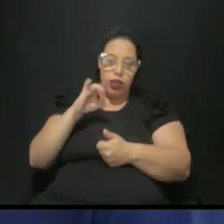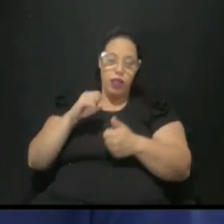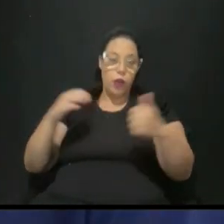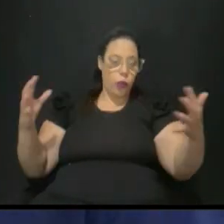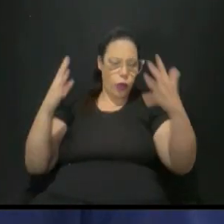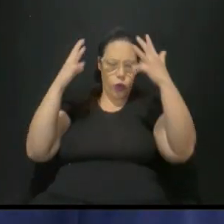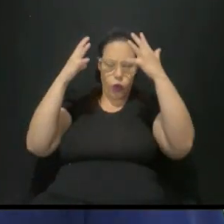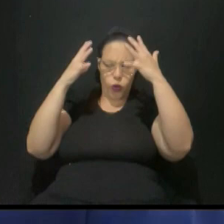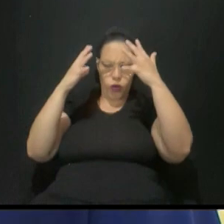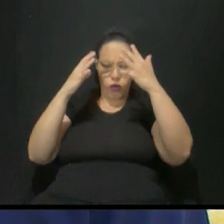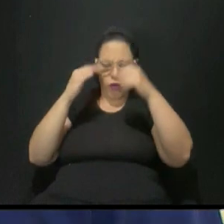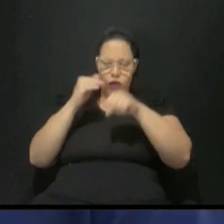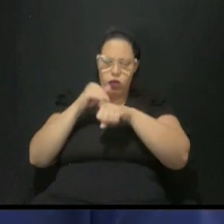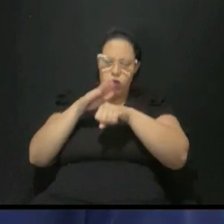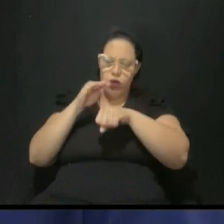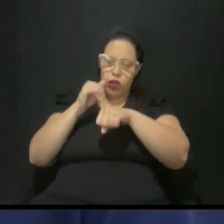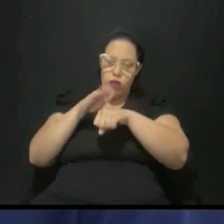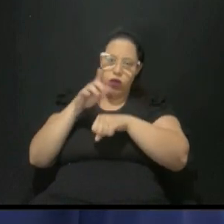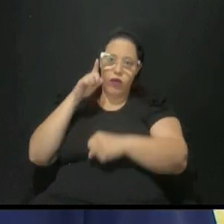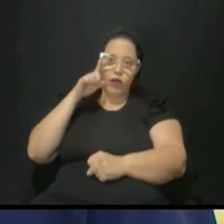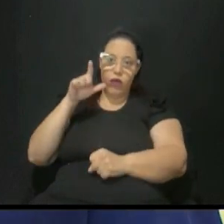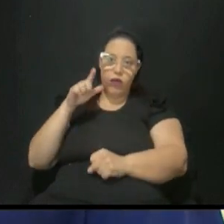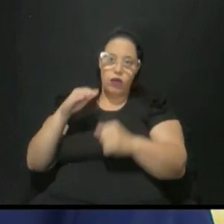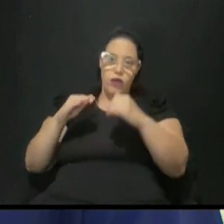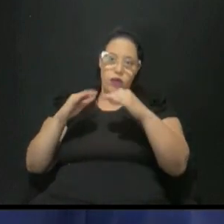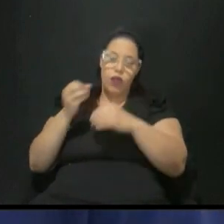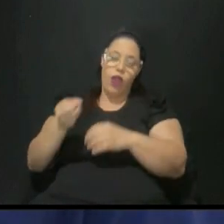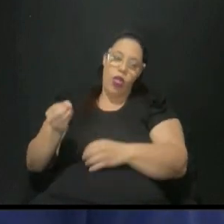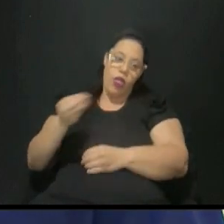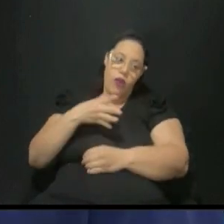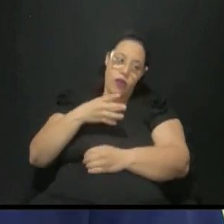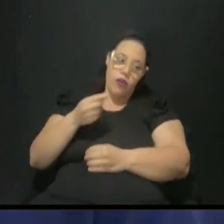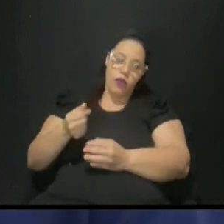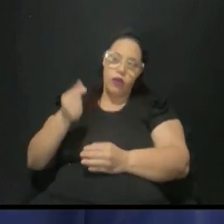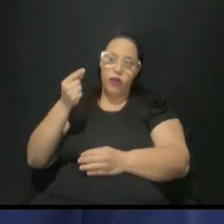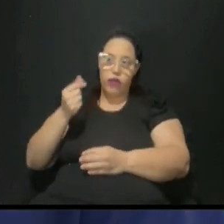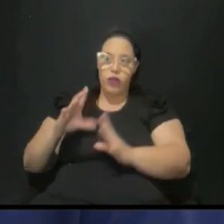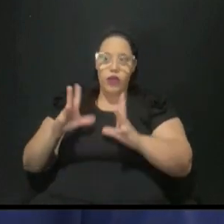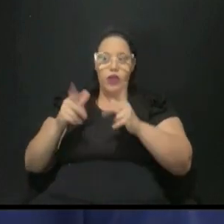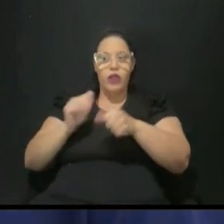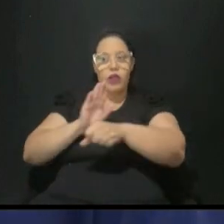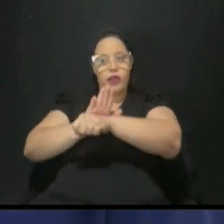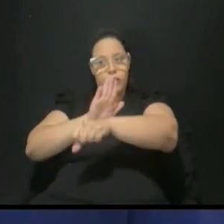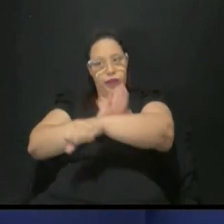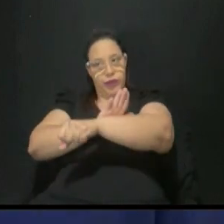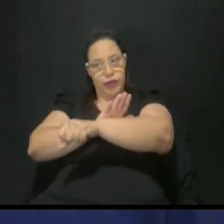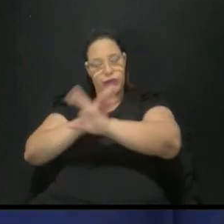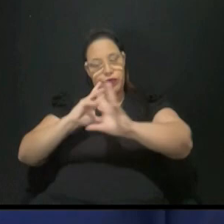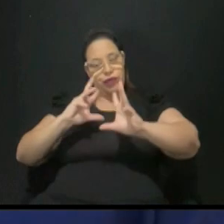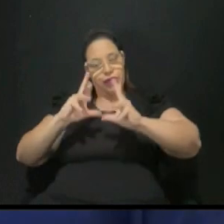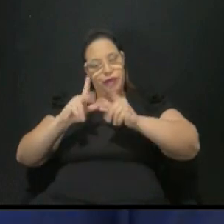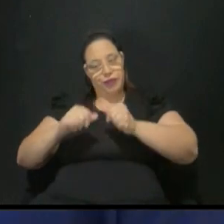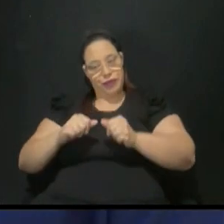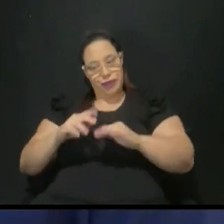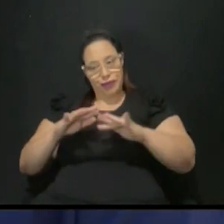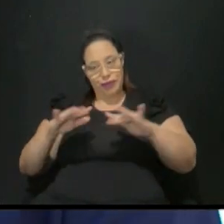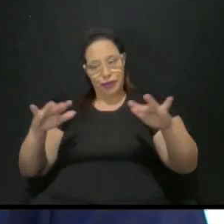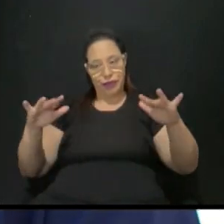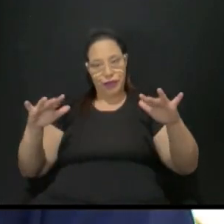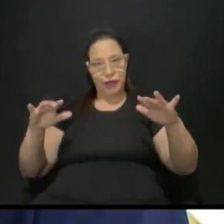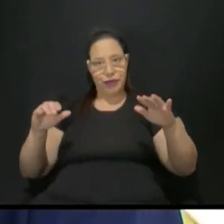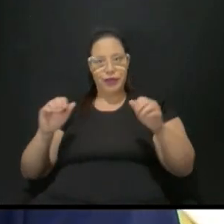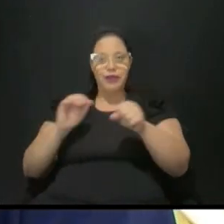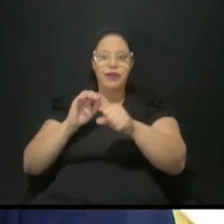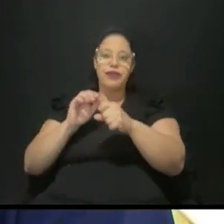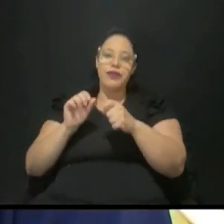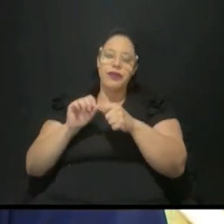gente conseguir galgar novos recursos para estar podendo fazer todo esse apoio completo para essas pessoas que fazem parte do projeto. E o mais